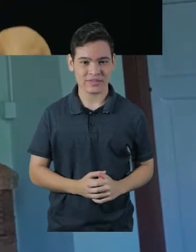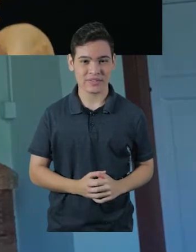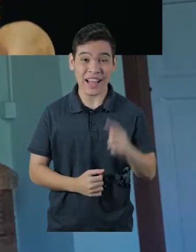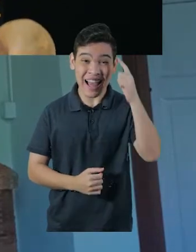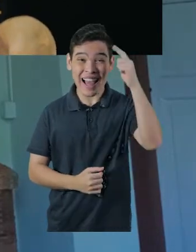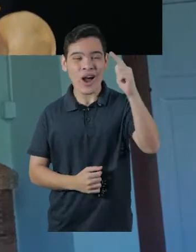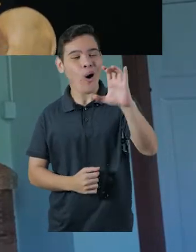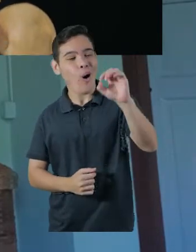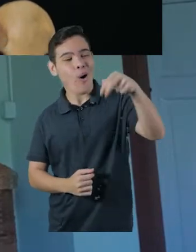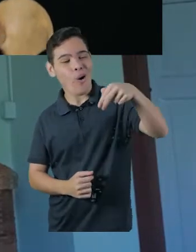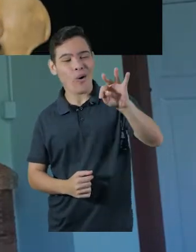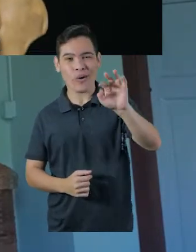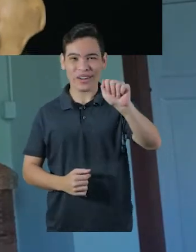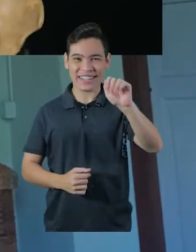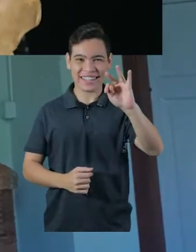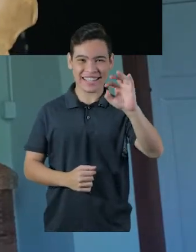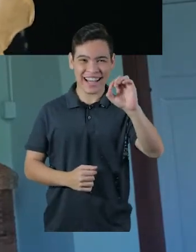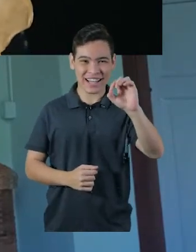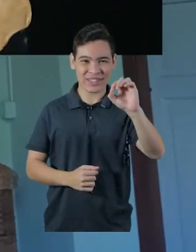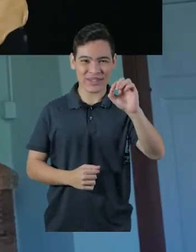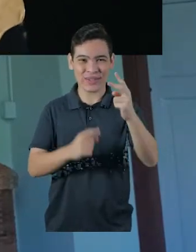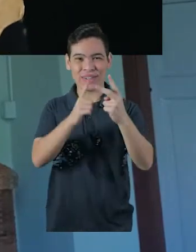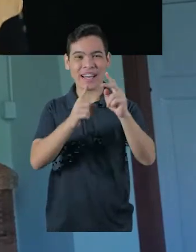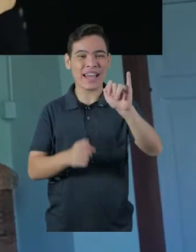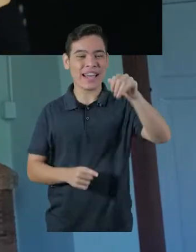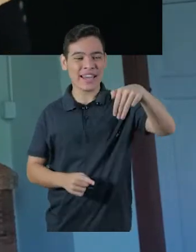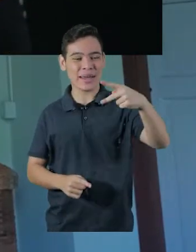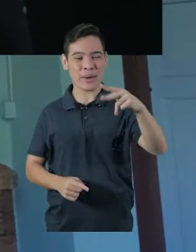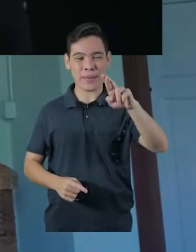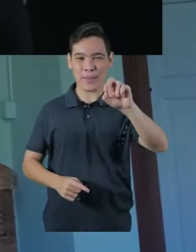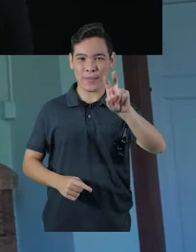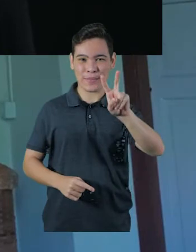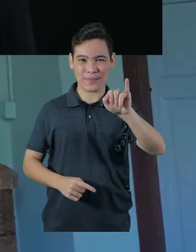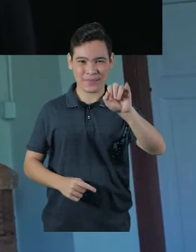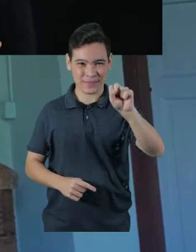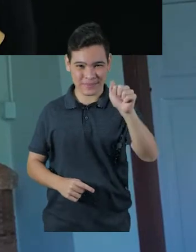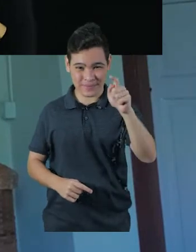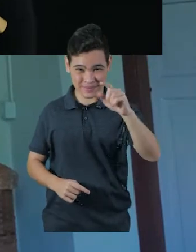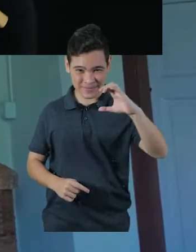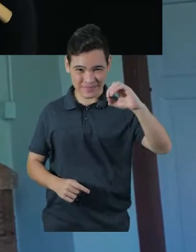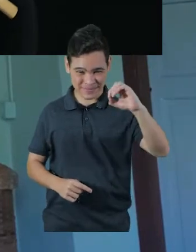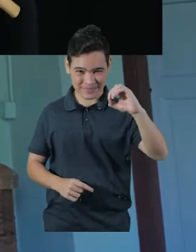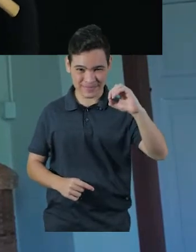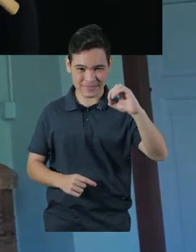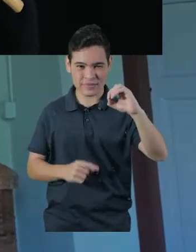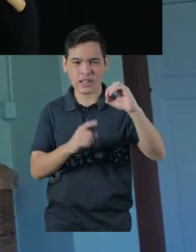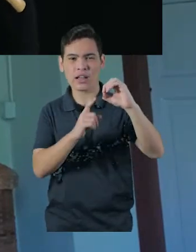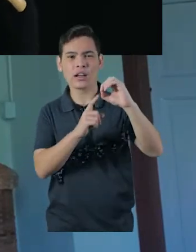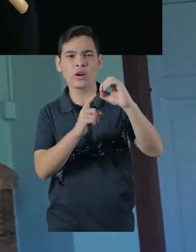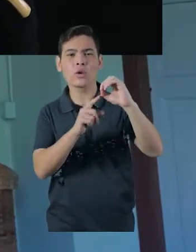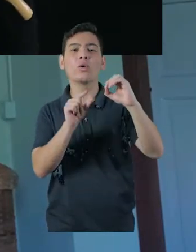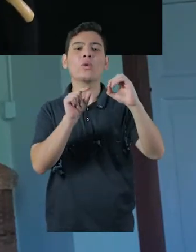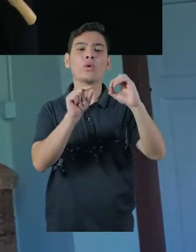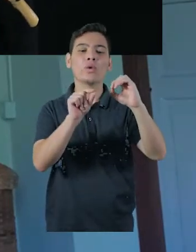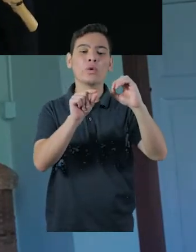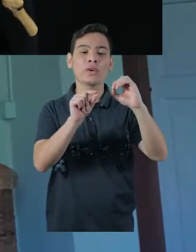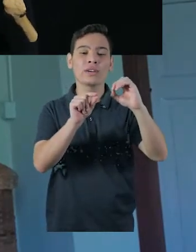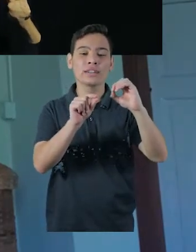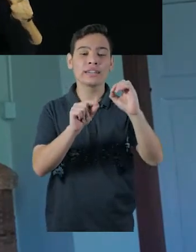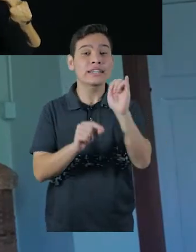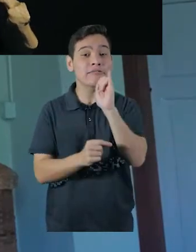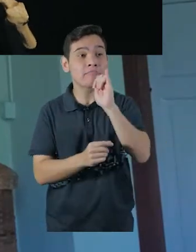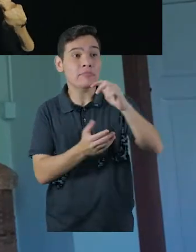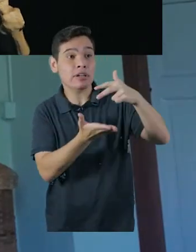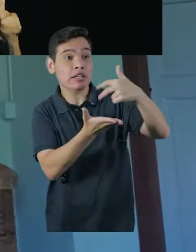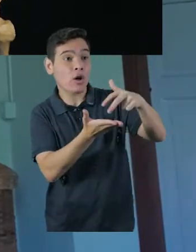improvisação. Ele foi desenvolvido pelo Steve Paxton também. No caso, o contato improvisação teve muito